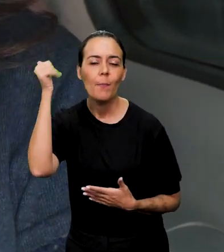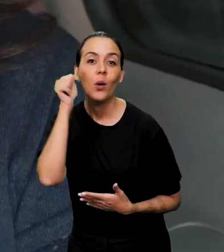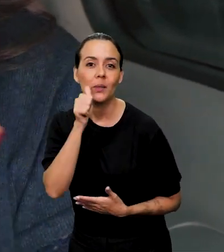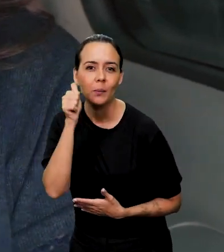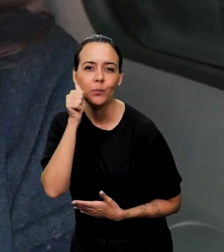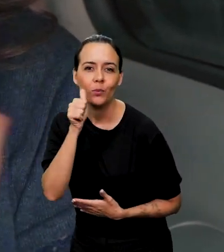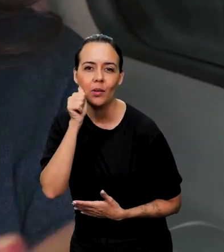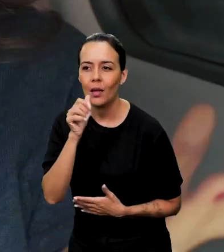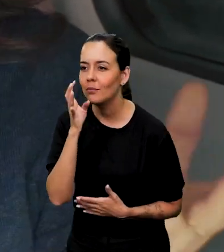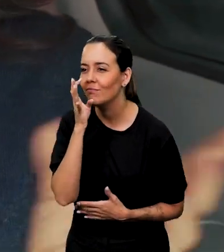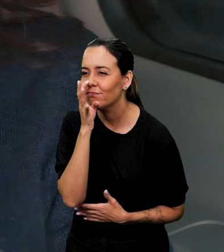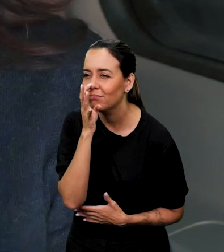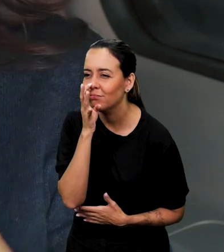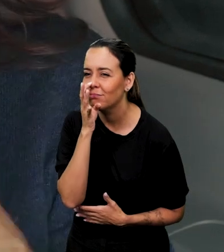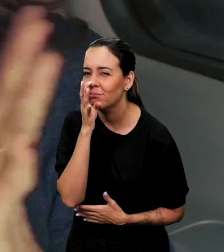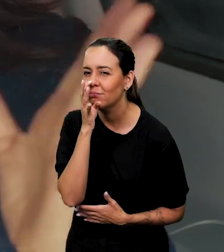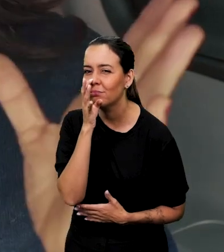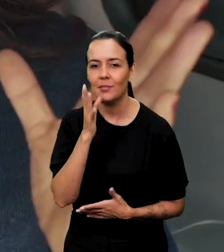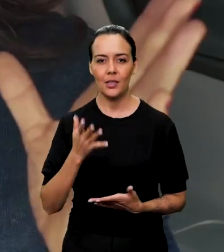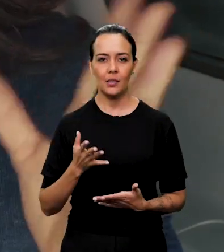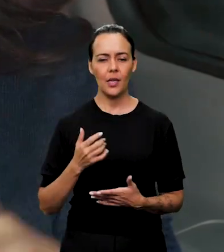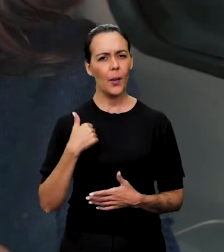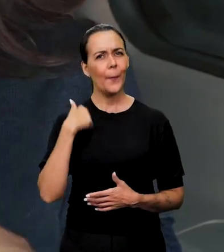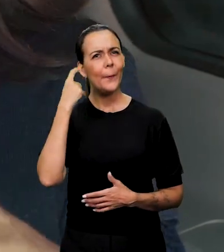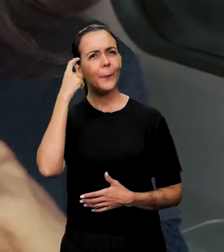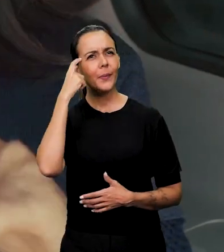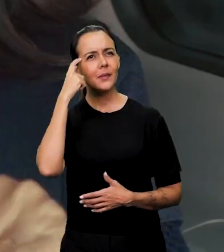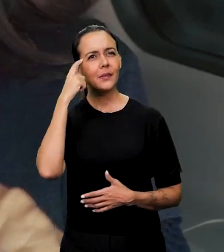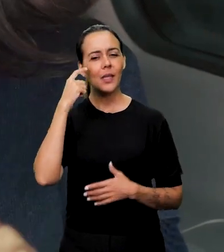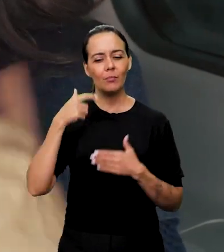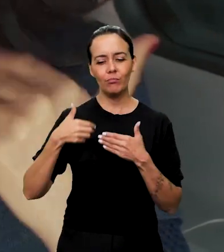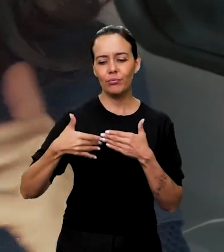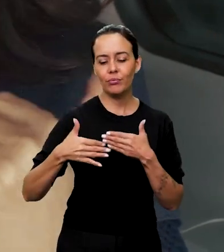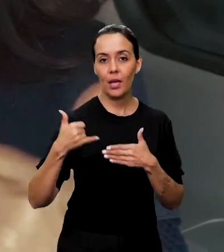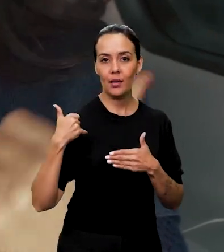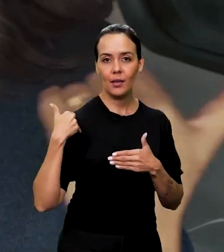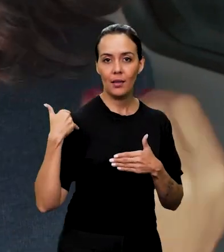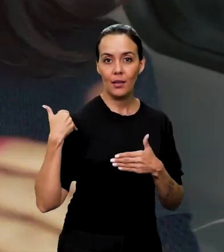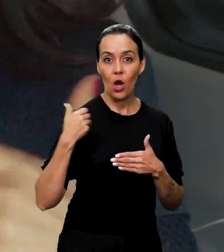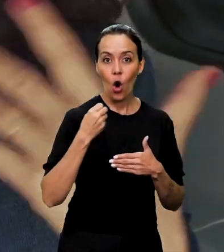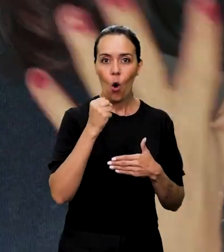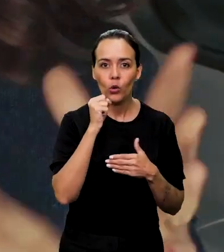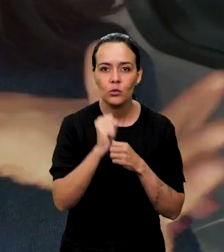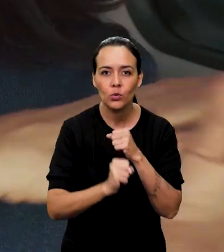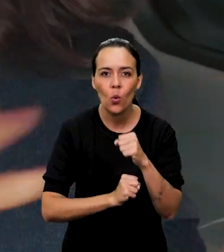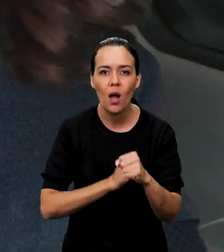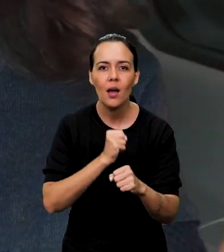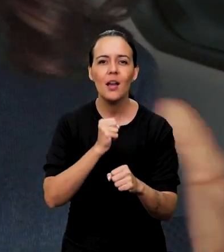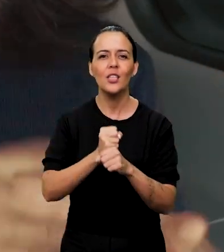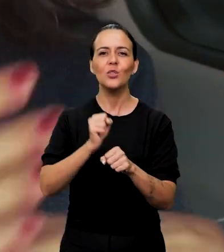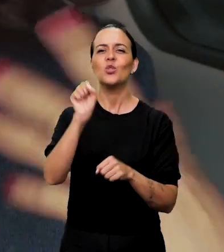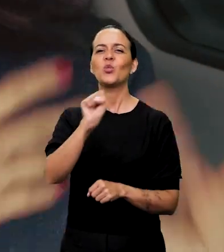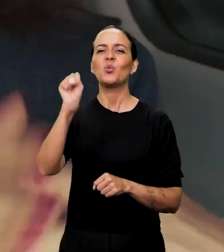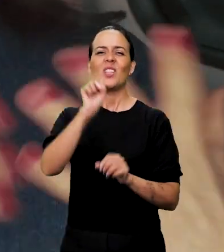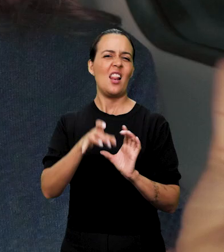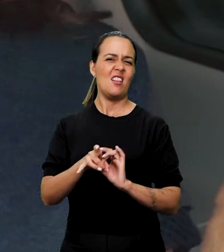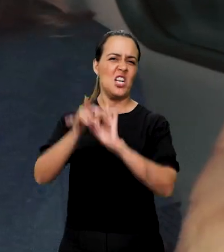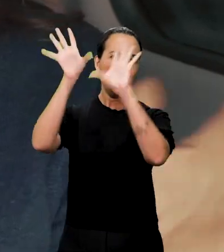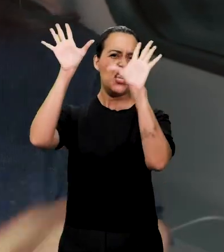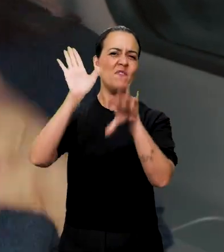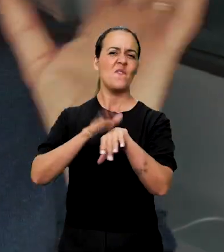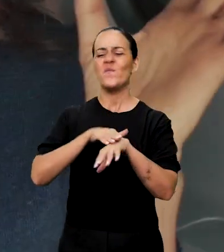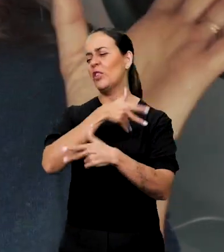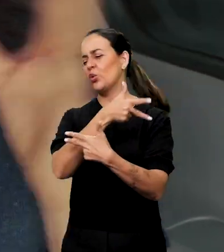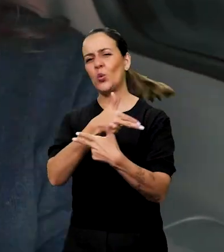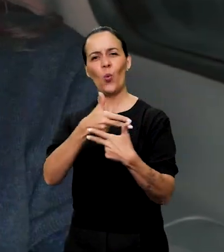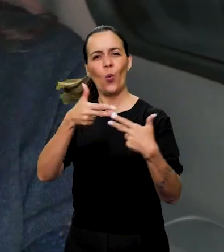aí eu fiquei um tempão, sei lá, acho que uns 8 anos, borboleteando e fazendo exatamente o que eu queria, que eu nunca tinha conseguido desde que eu iniciei